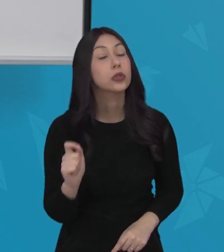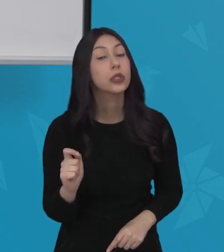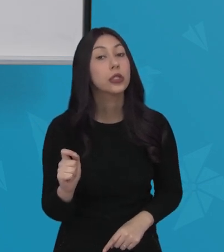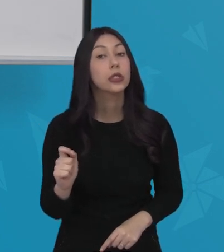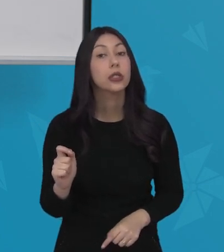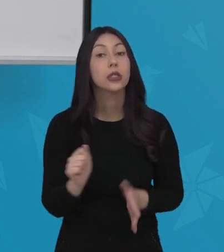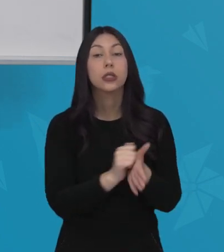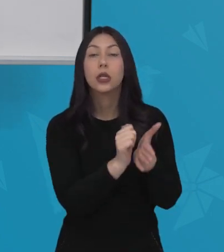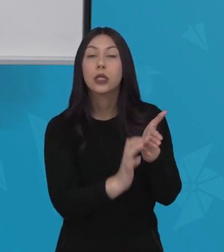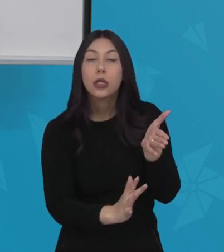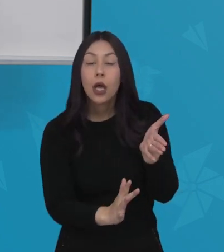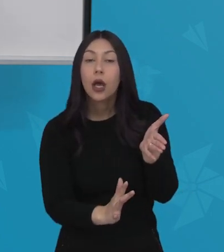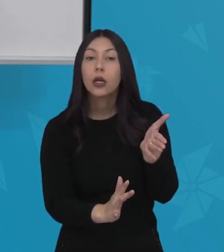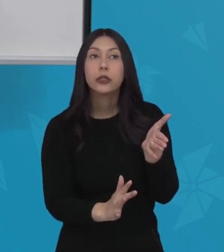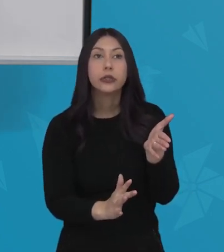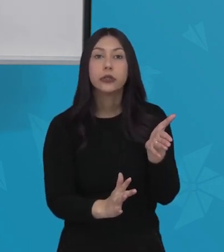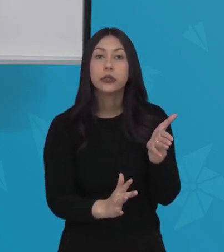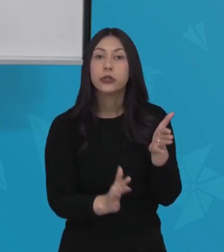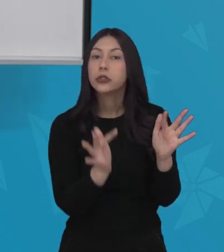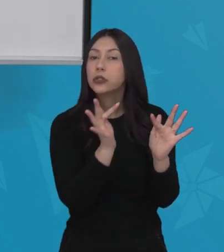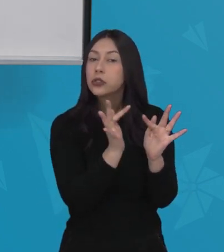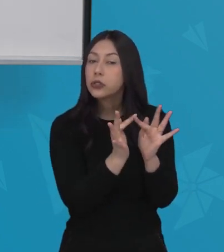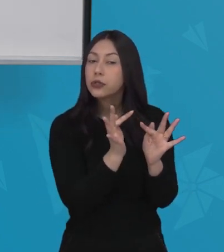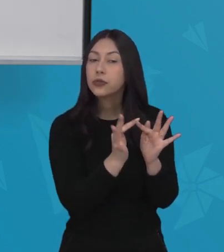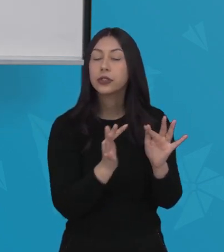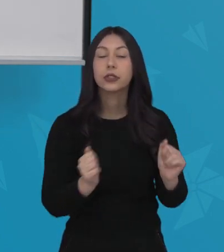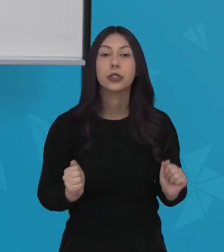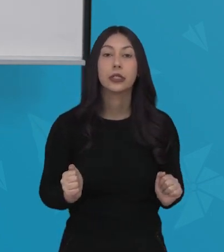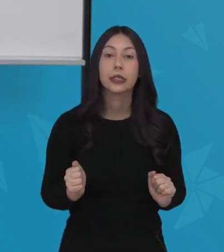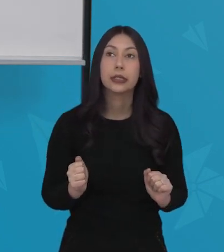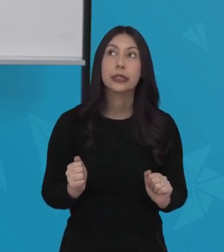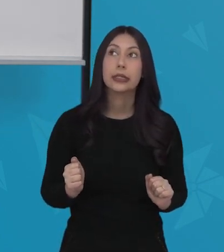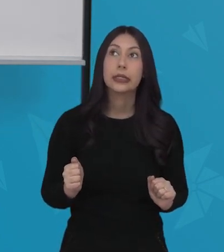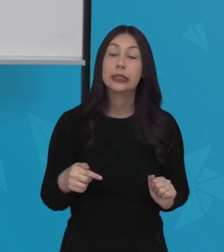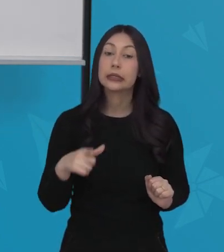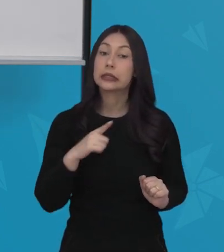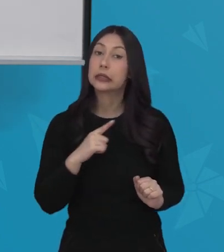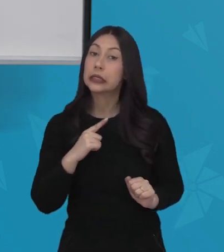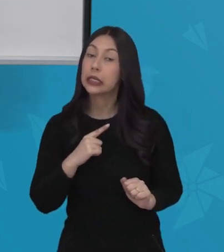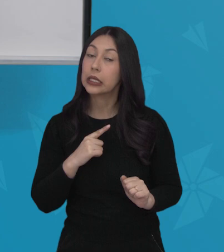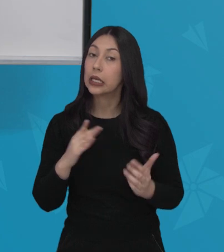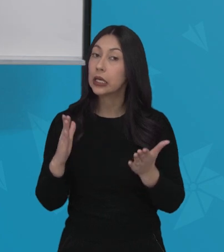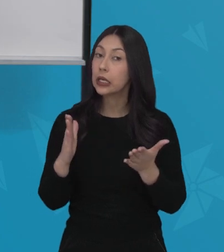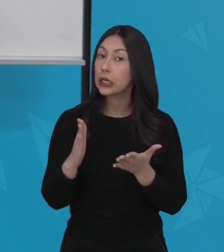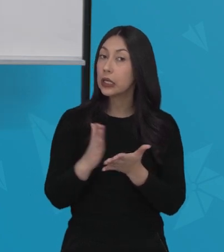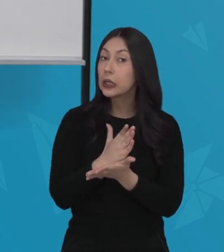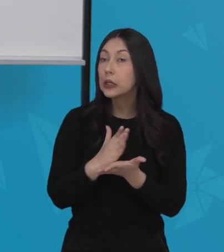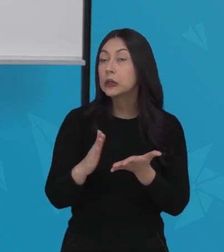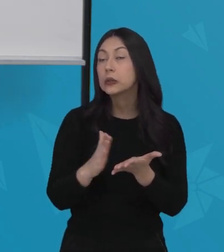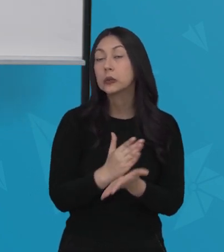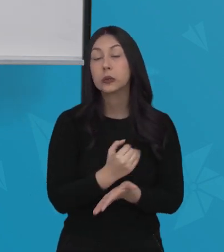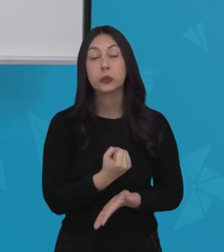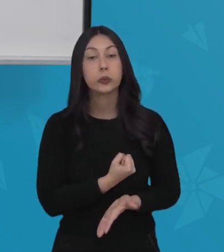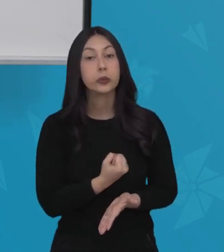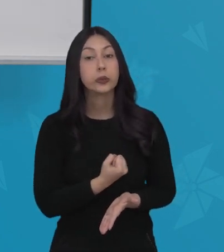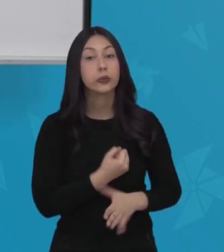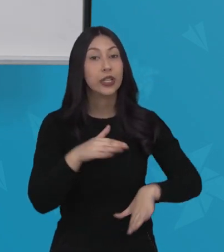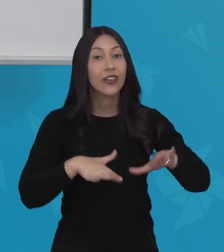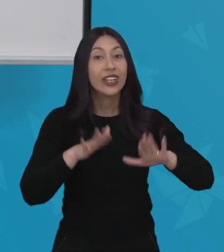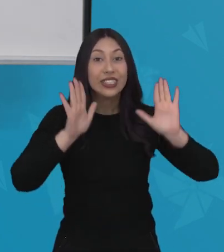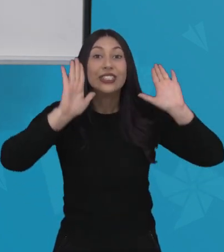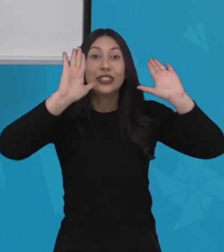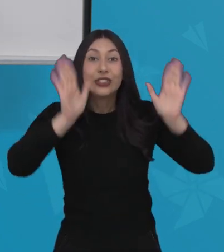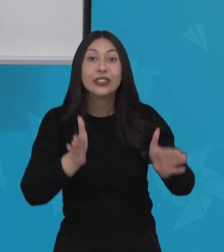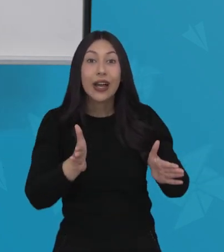nos exercícios de física e tudo mais é que a gente vai receber, então, alguns valores e muitas vezes a gente já vai receber eles em